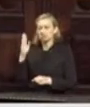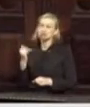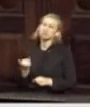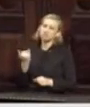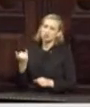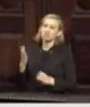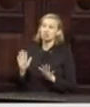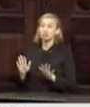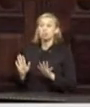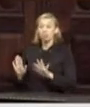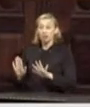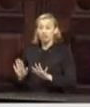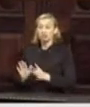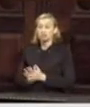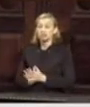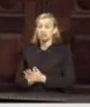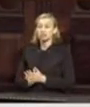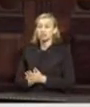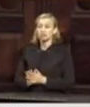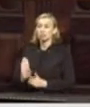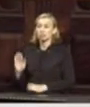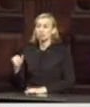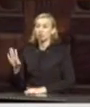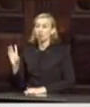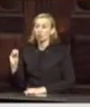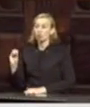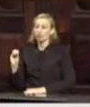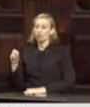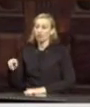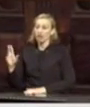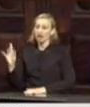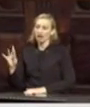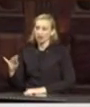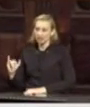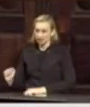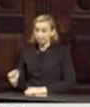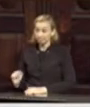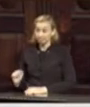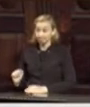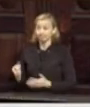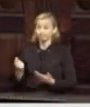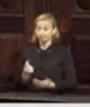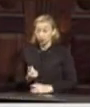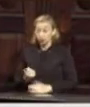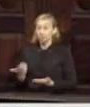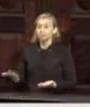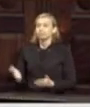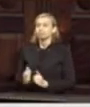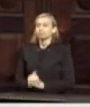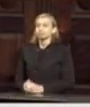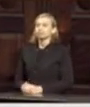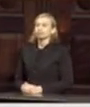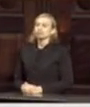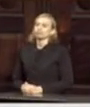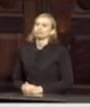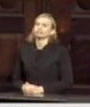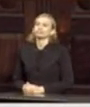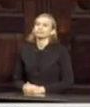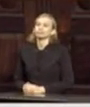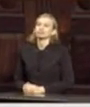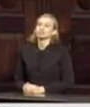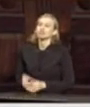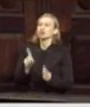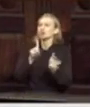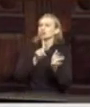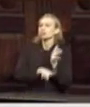grande despesa bilionária. E aí, mais uma vez, o recurso do FECAM some. Enquanto isso,